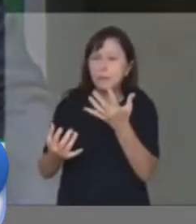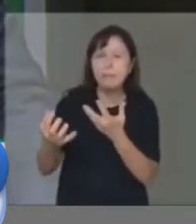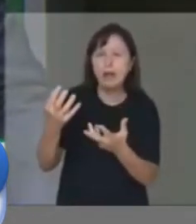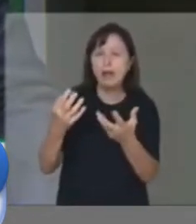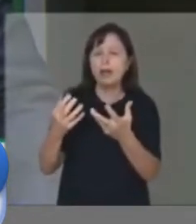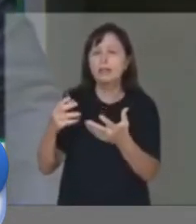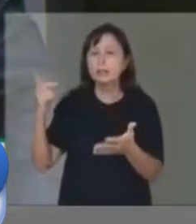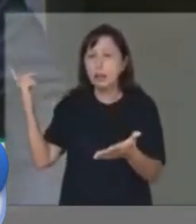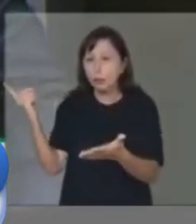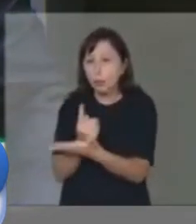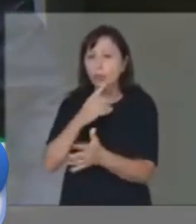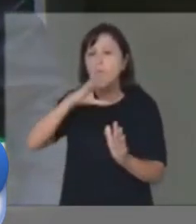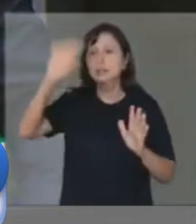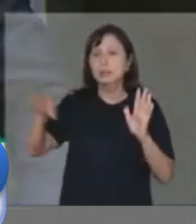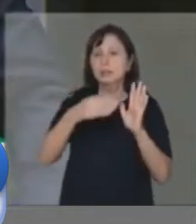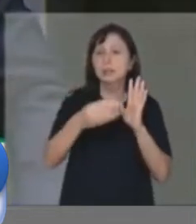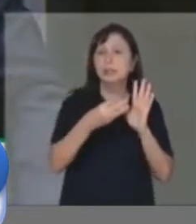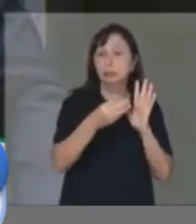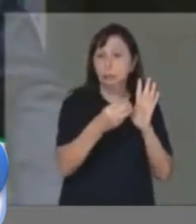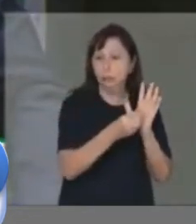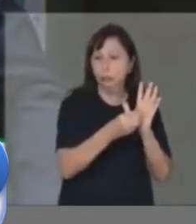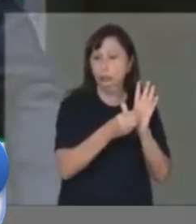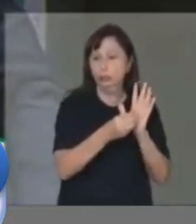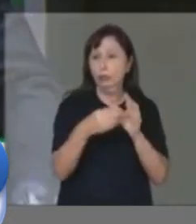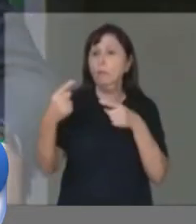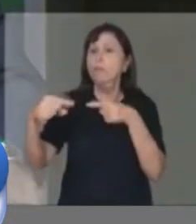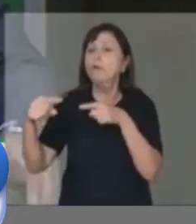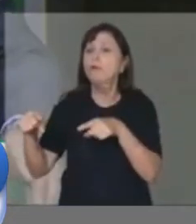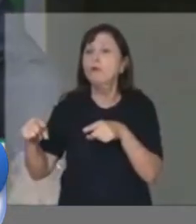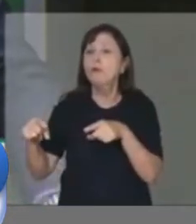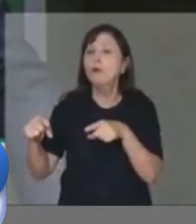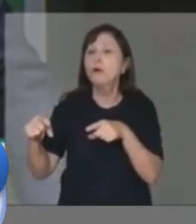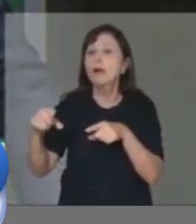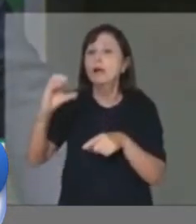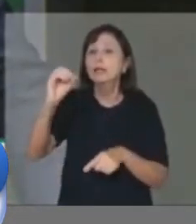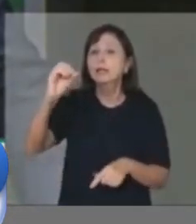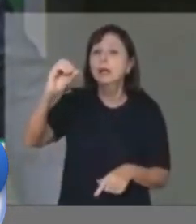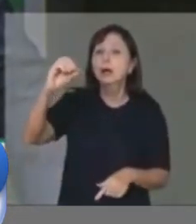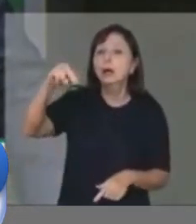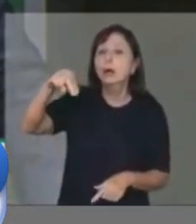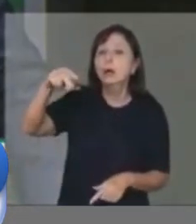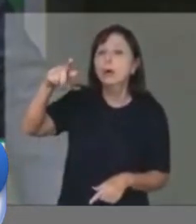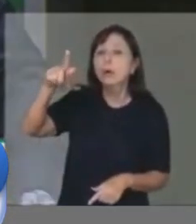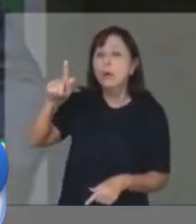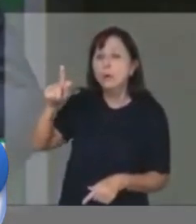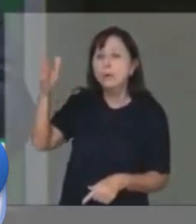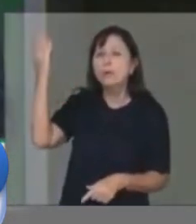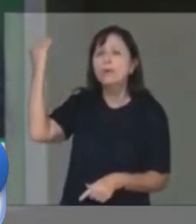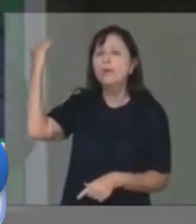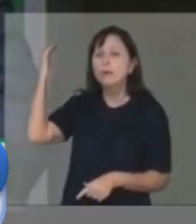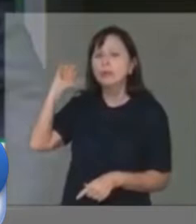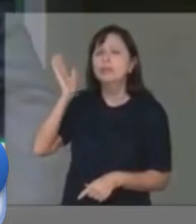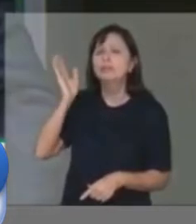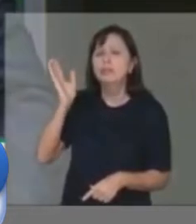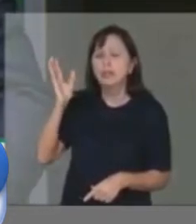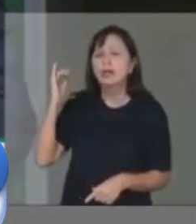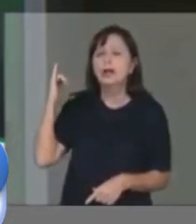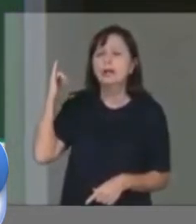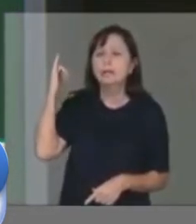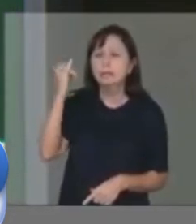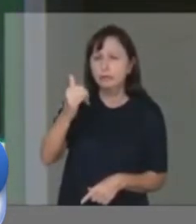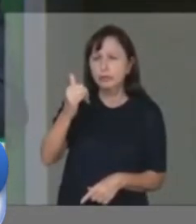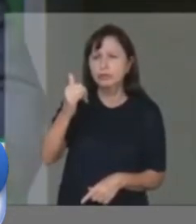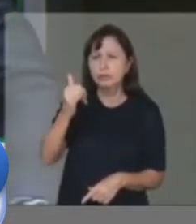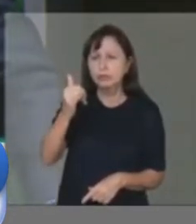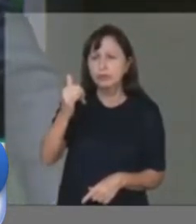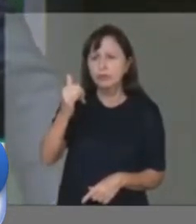Amazônia estavam sendo provocadas por ONGs ambientais, ONGs das causas ambientais, e que